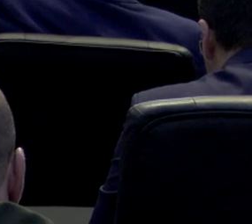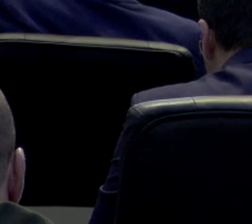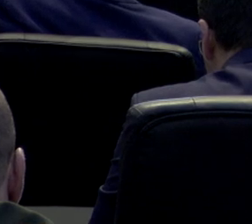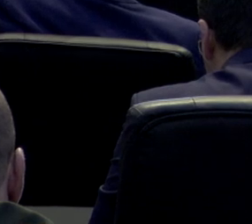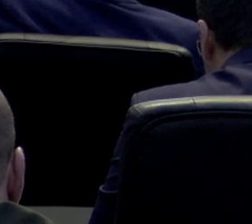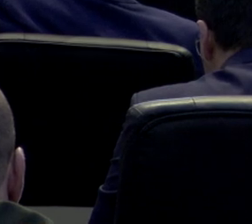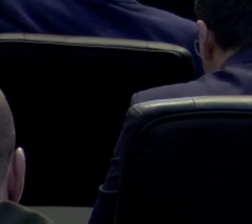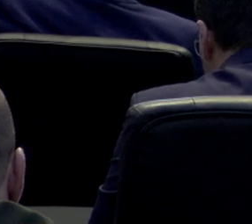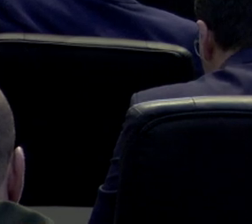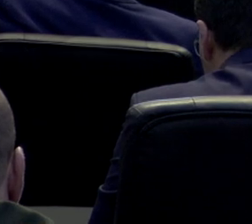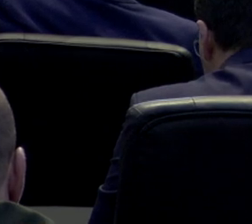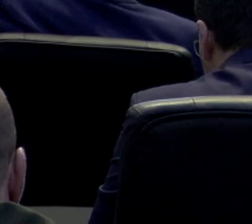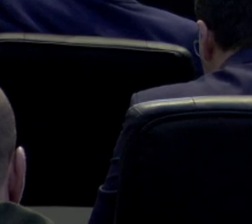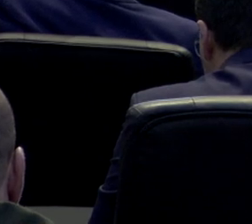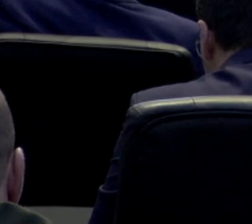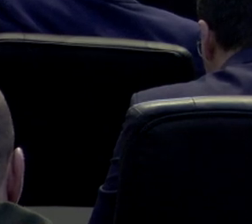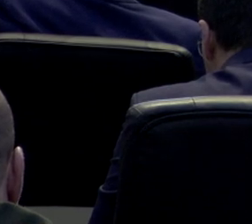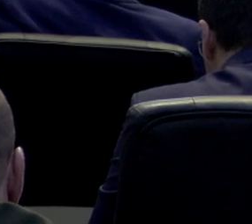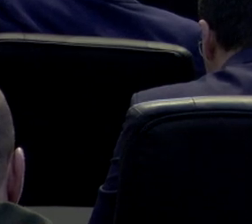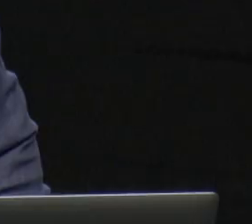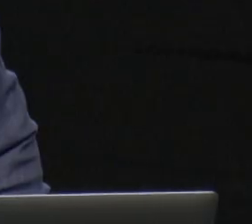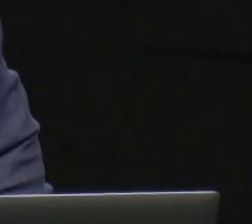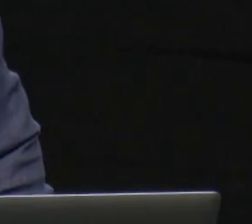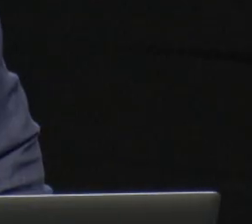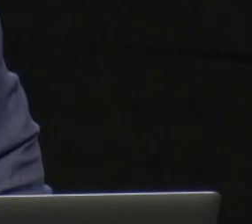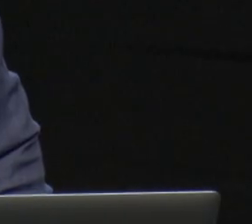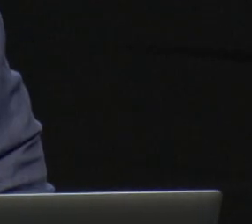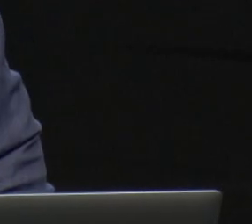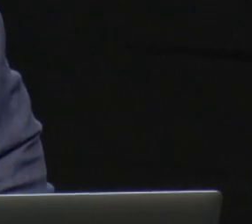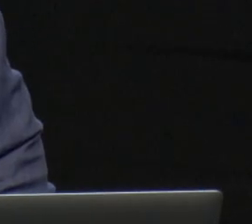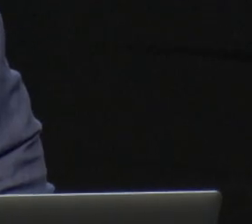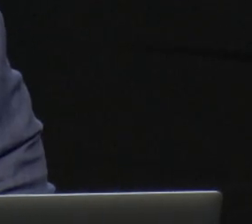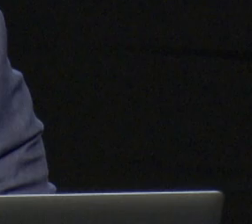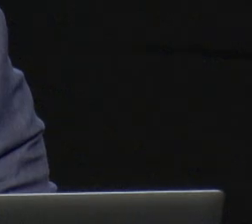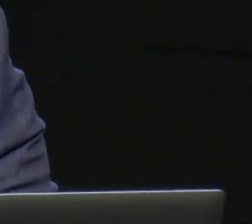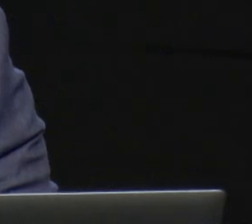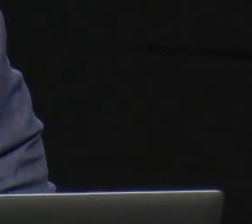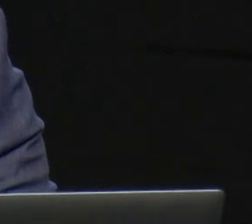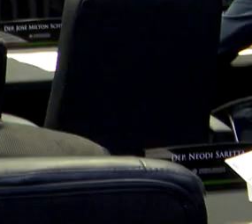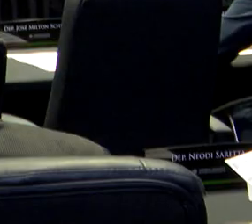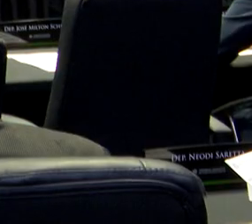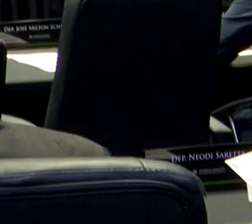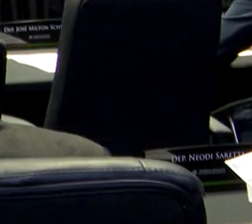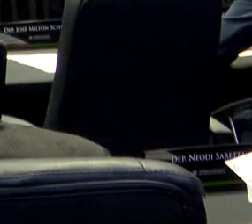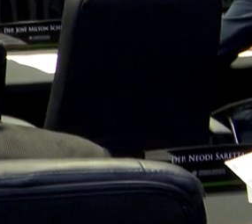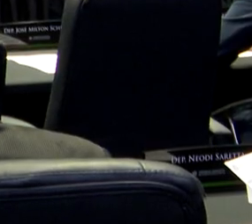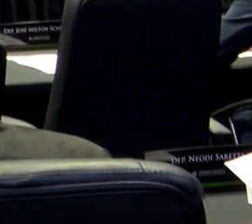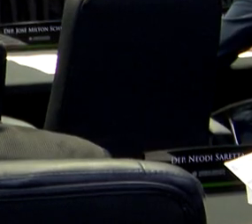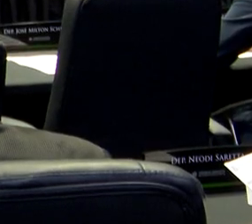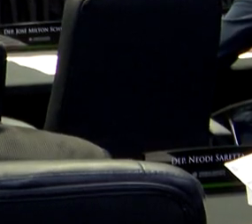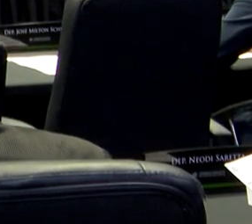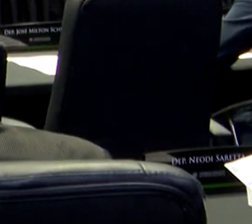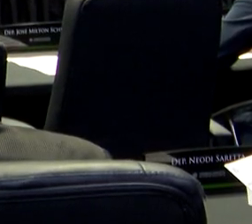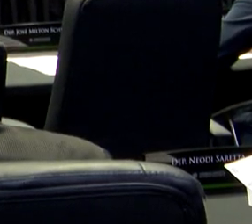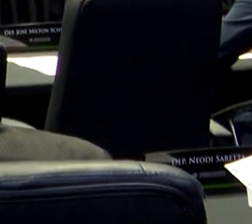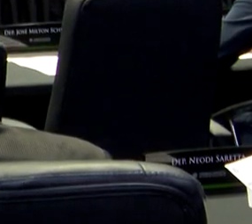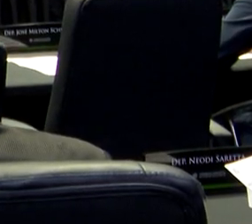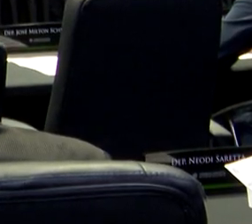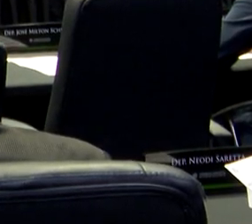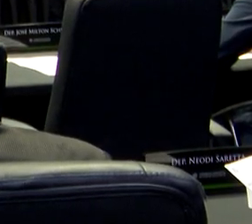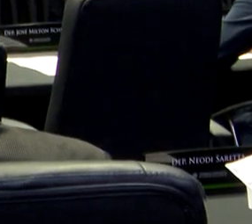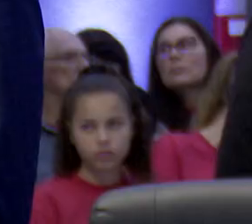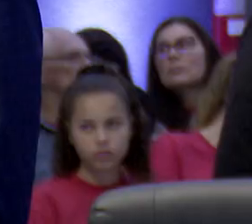A sessão da Assembleia Legislativa desta terça-feira, 4 de junho, foi realizada em Joinville, dando continuidade ao